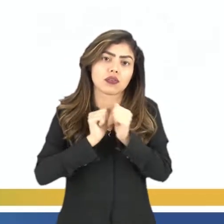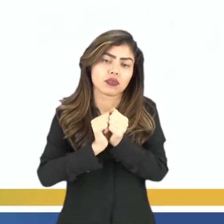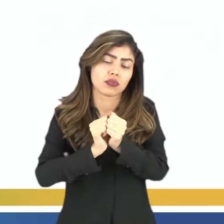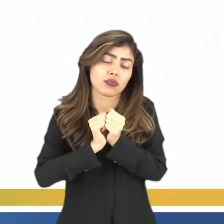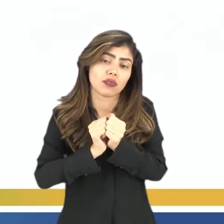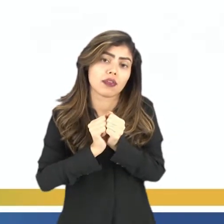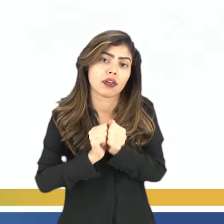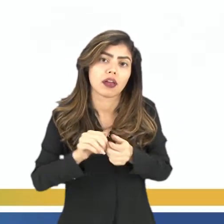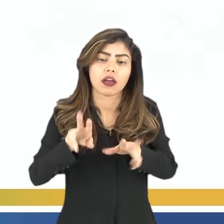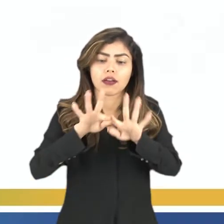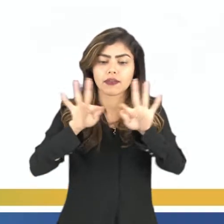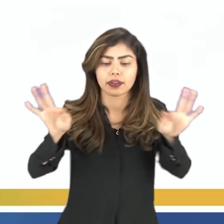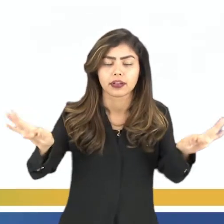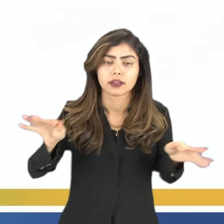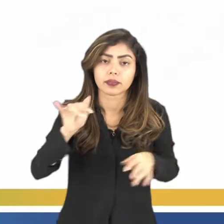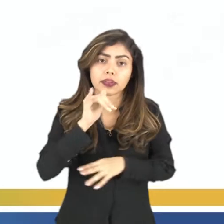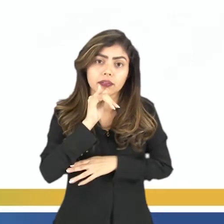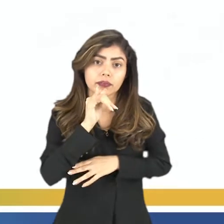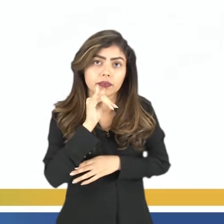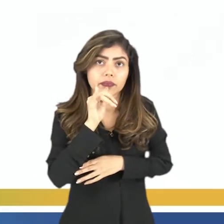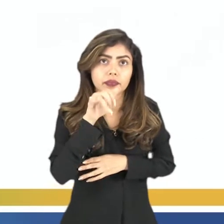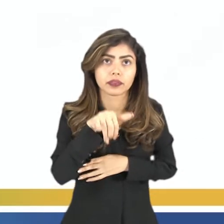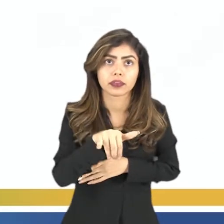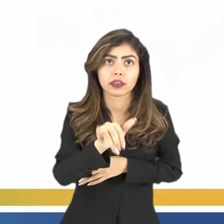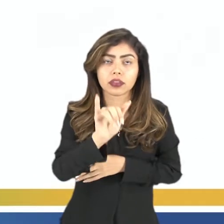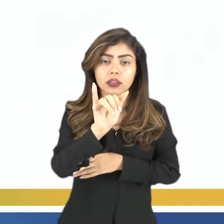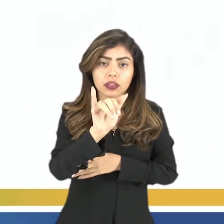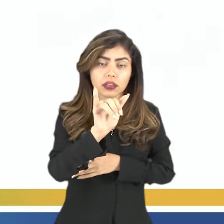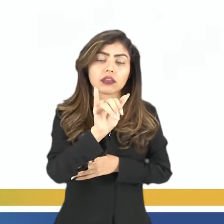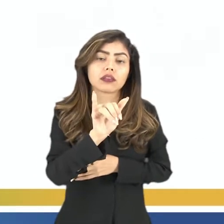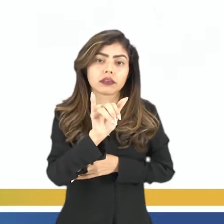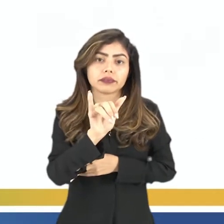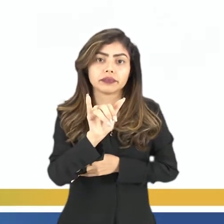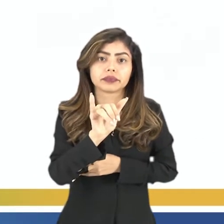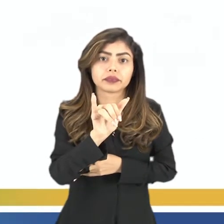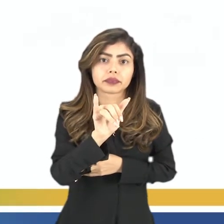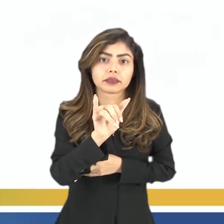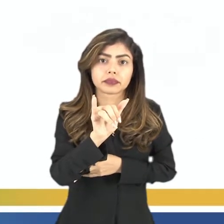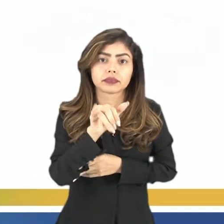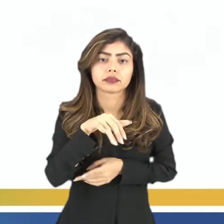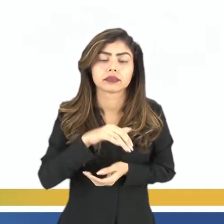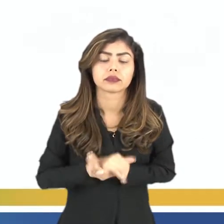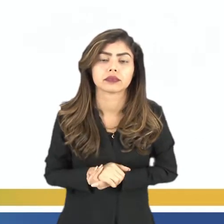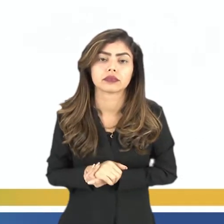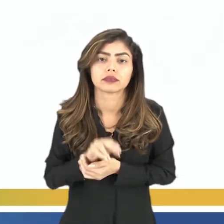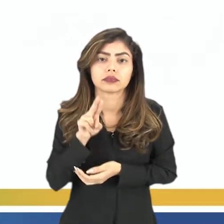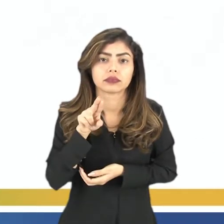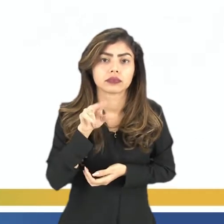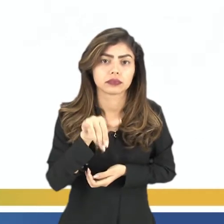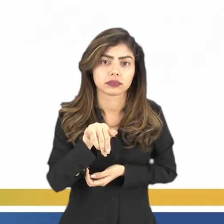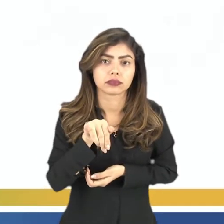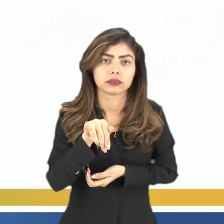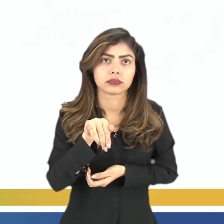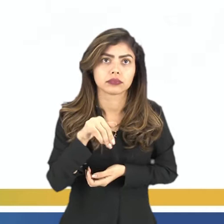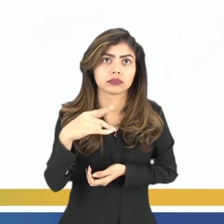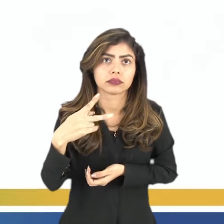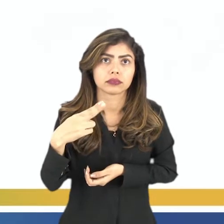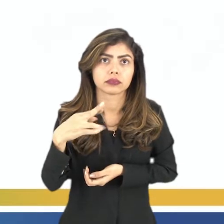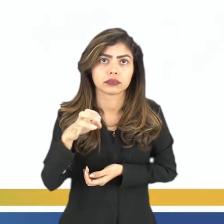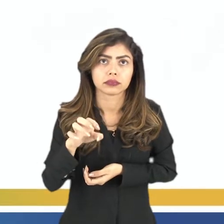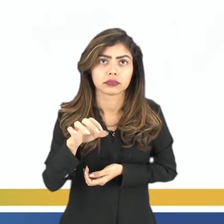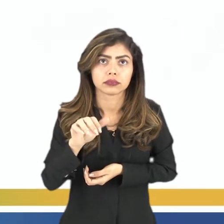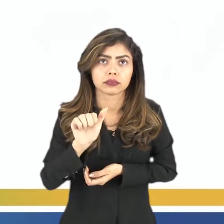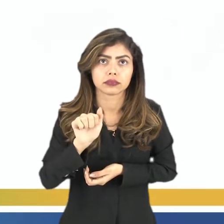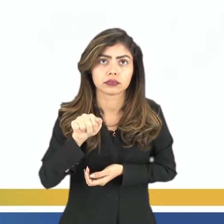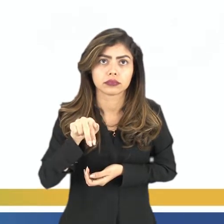tá? Por exemplo, y, que vai ser o nosso y, ni, pero e